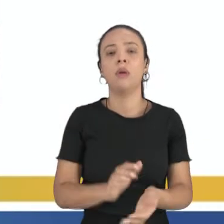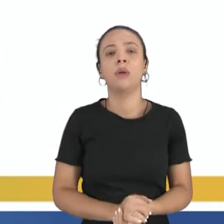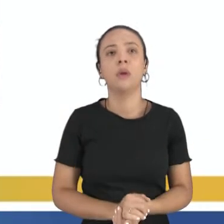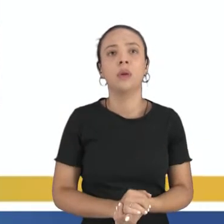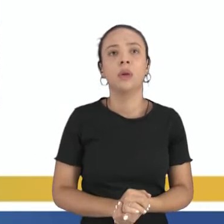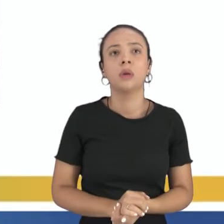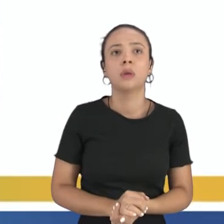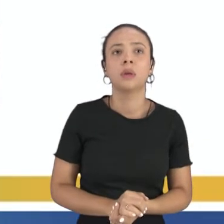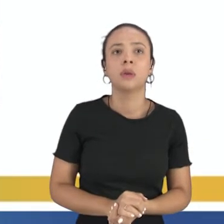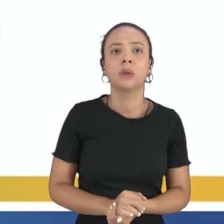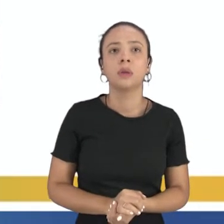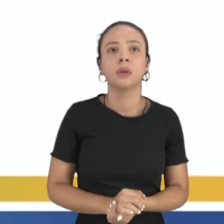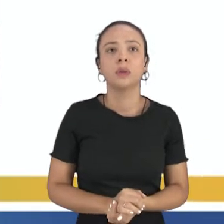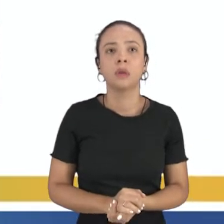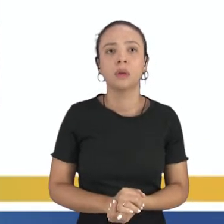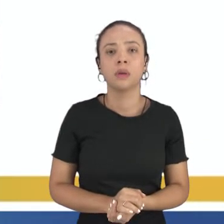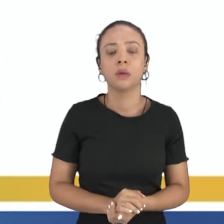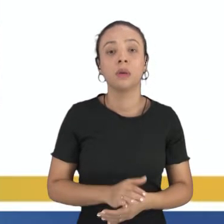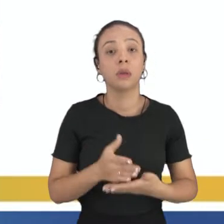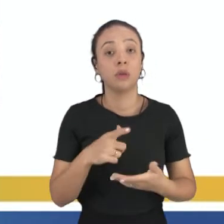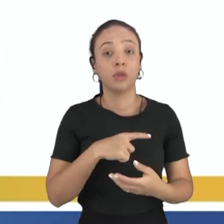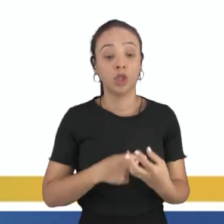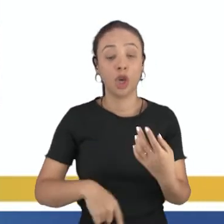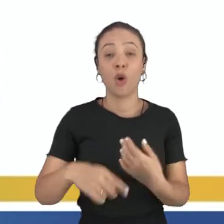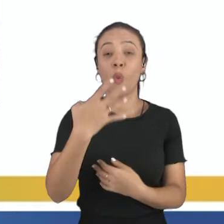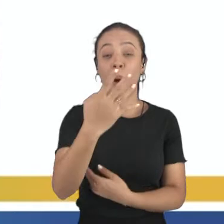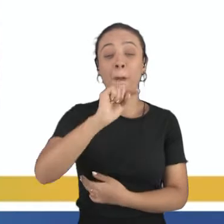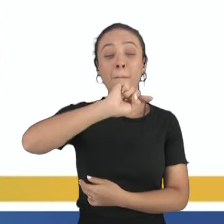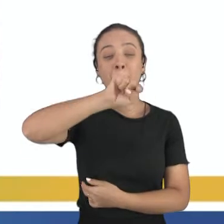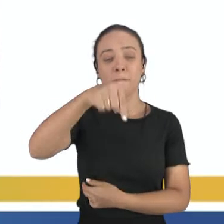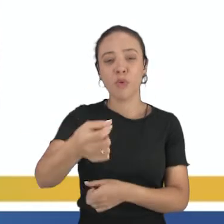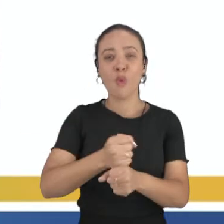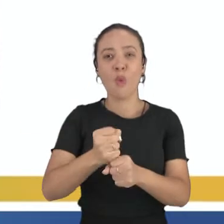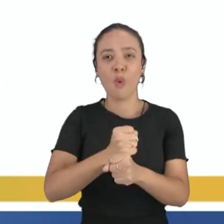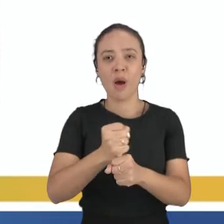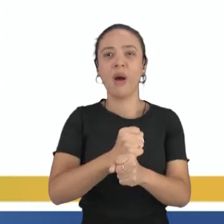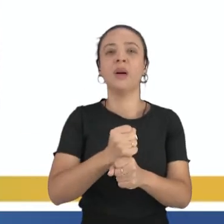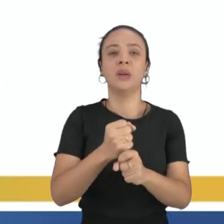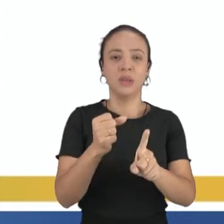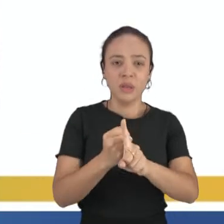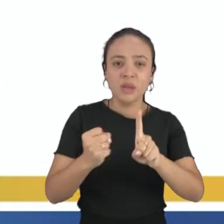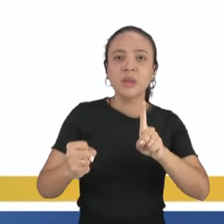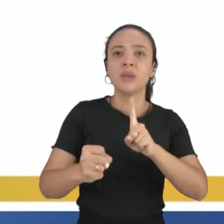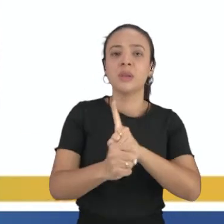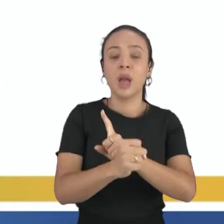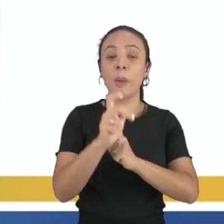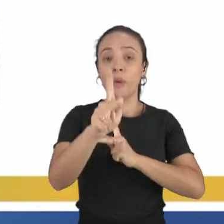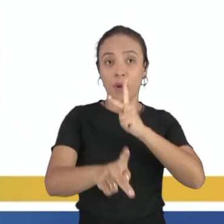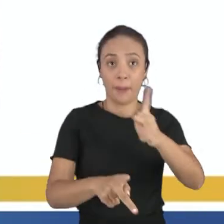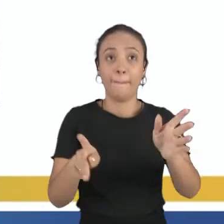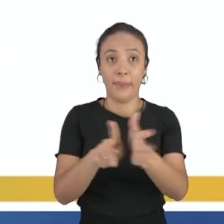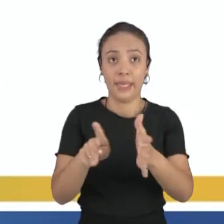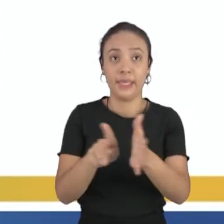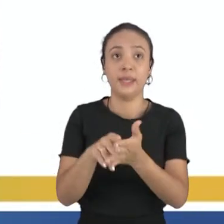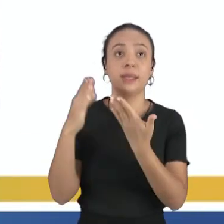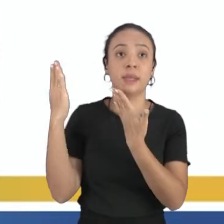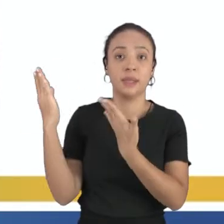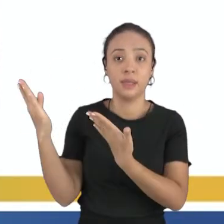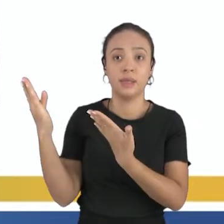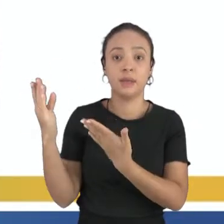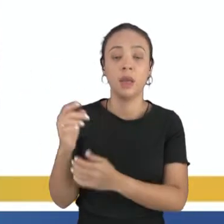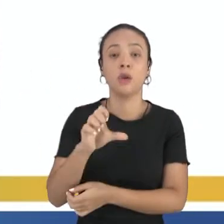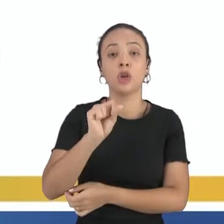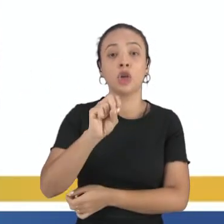e Iraque. Foram 4 mil anos de civilização e os povos que integram a Mesopotâmia são